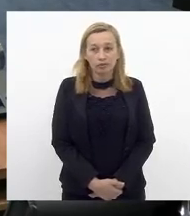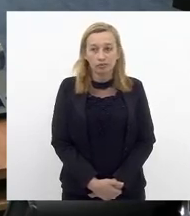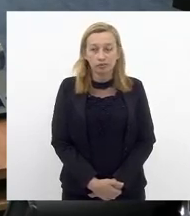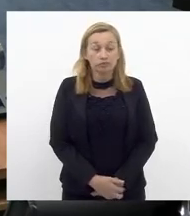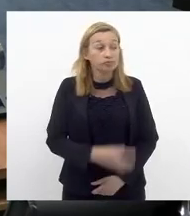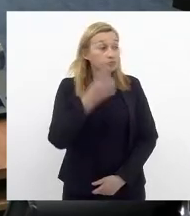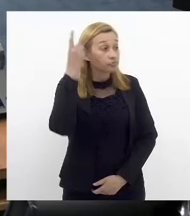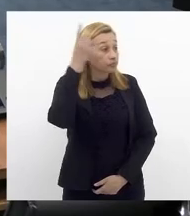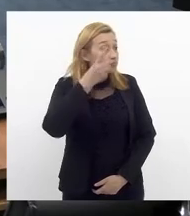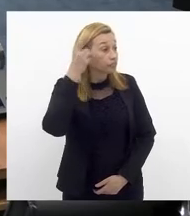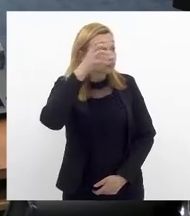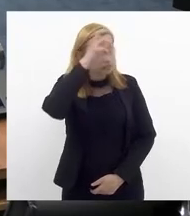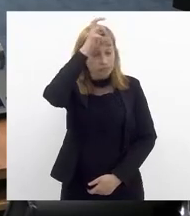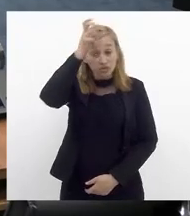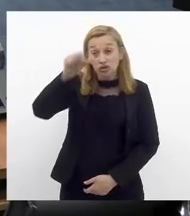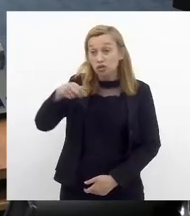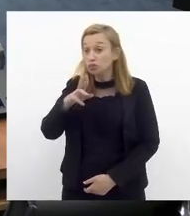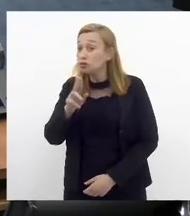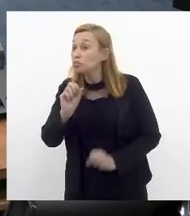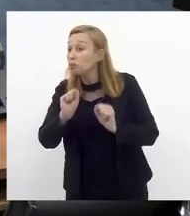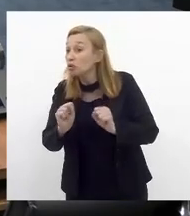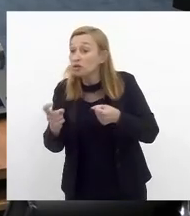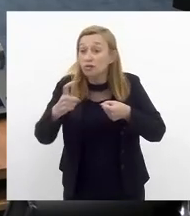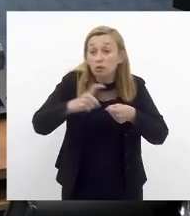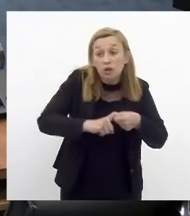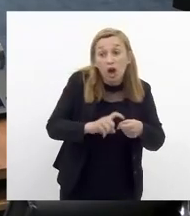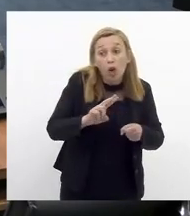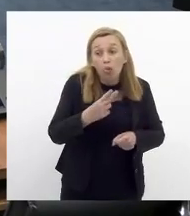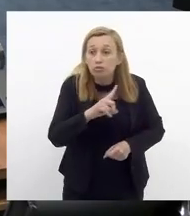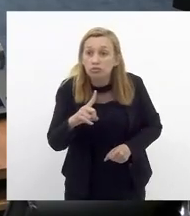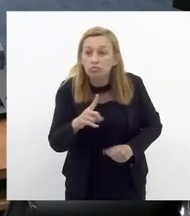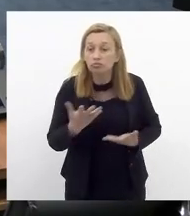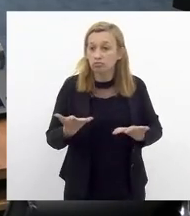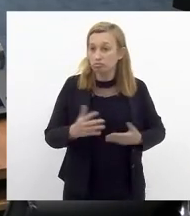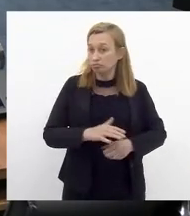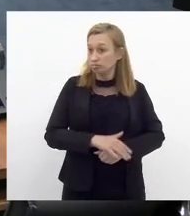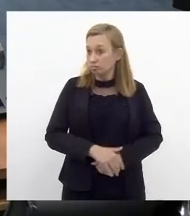Deputada Tia Ju, é possível retornar?